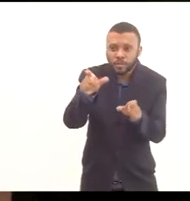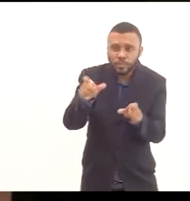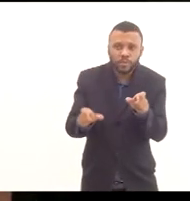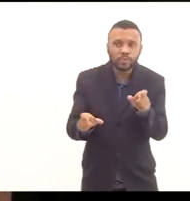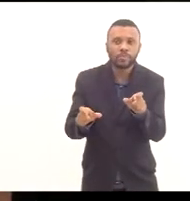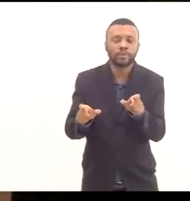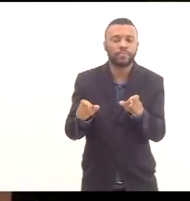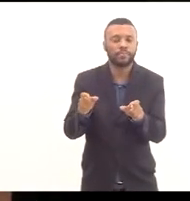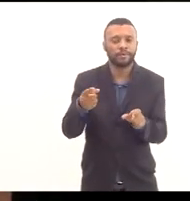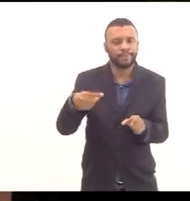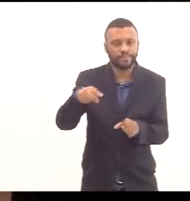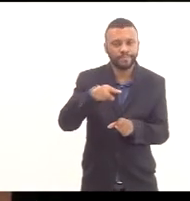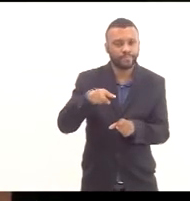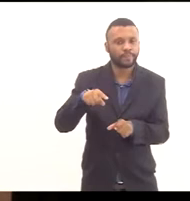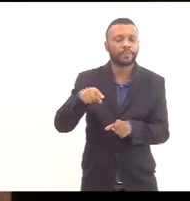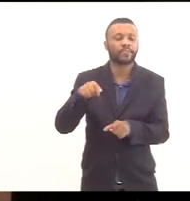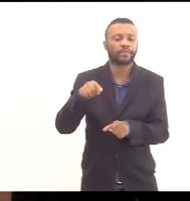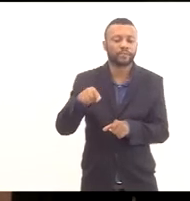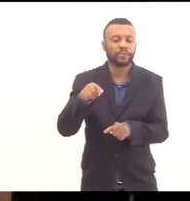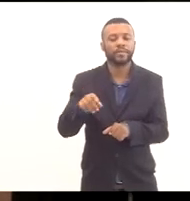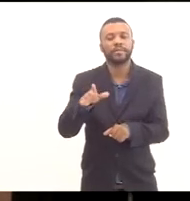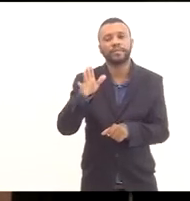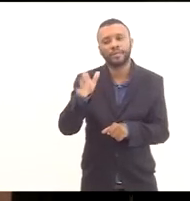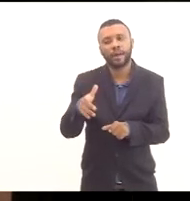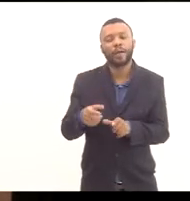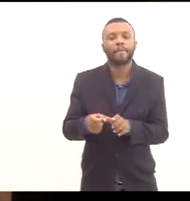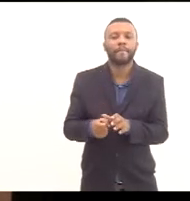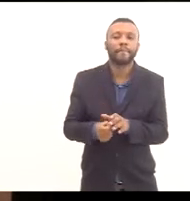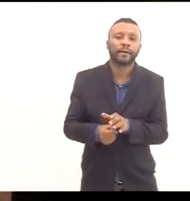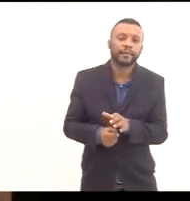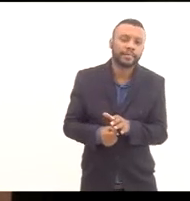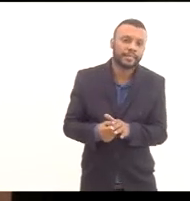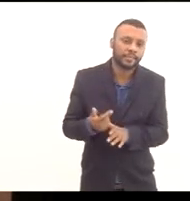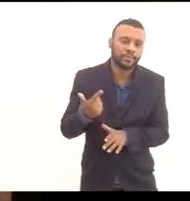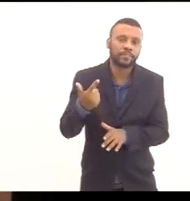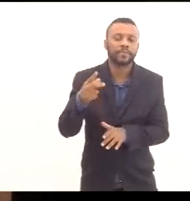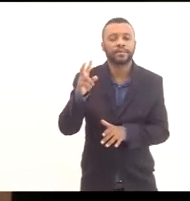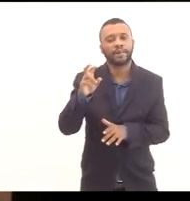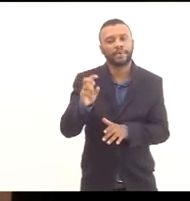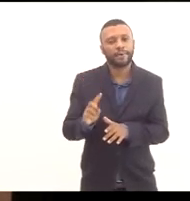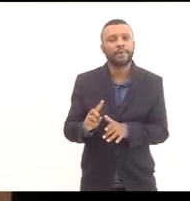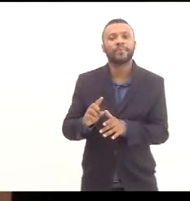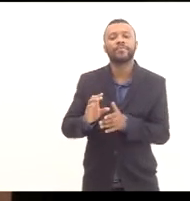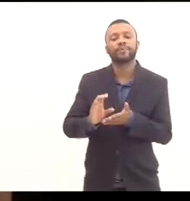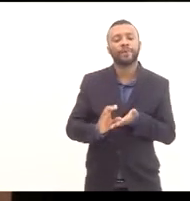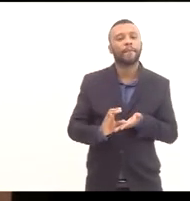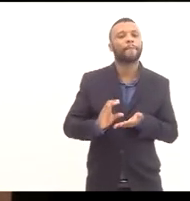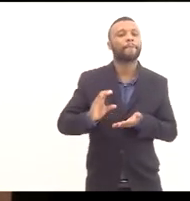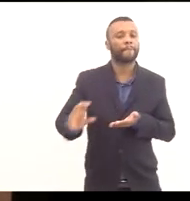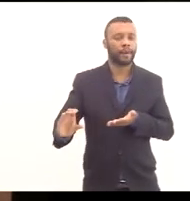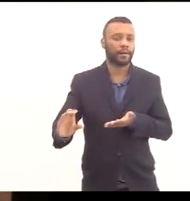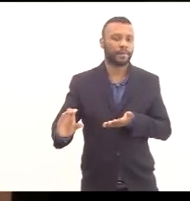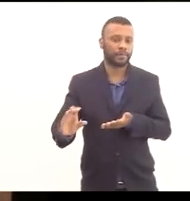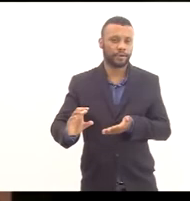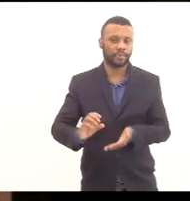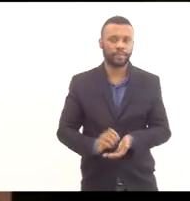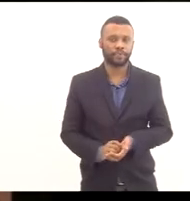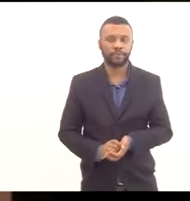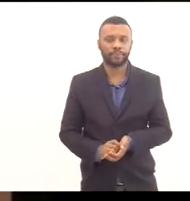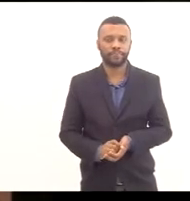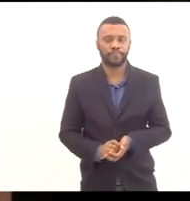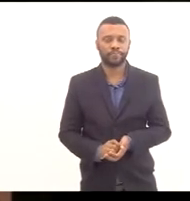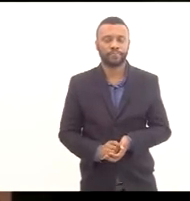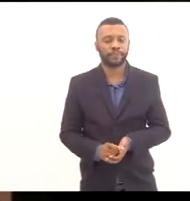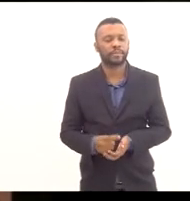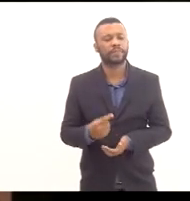elas já já é uma segunda Leva de pagamento ou seja a gente é em